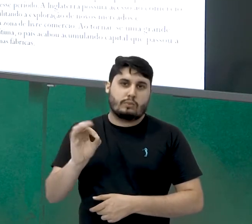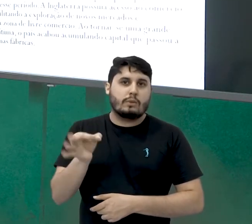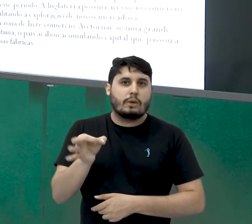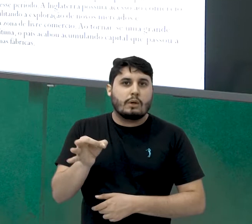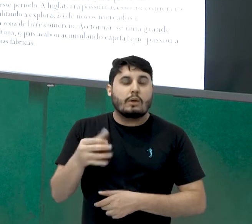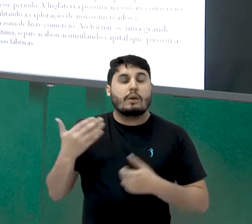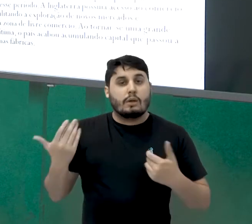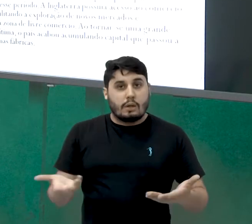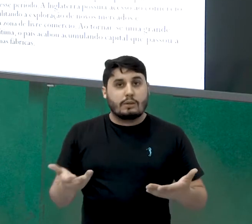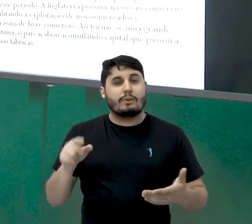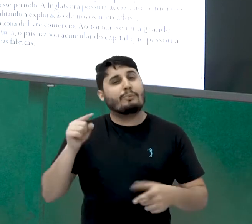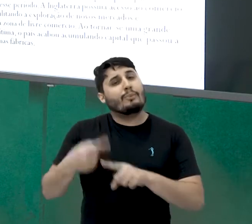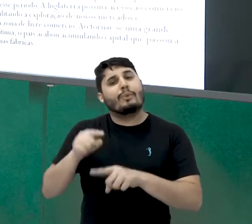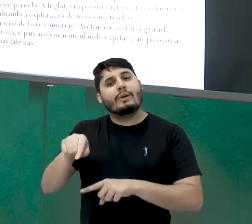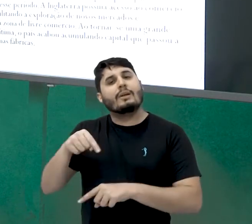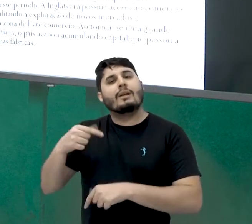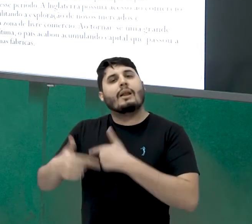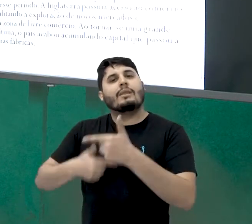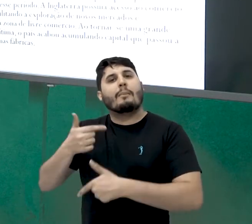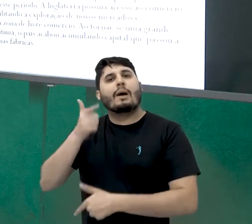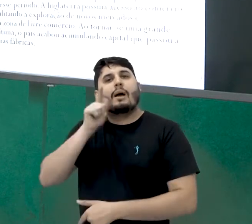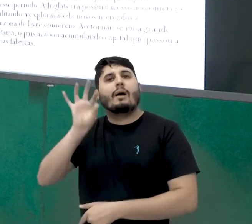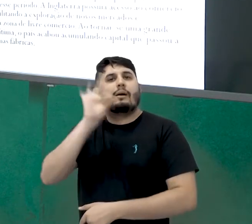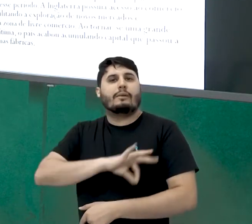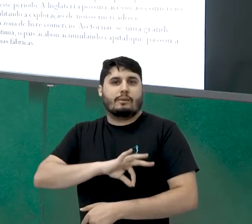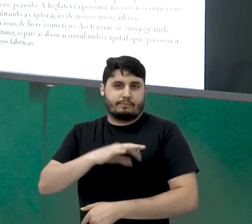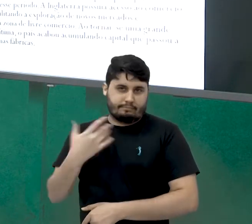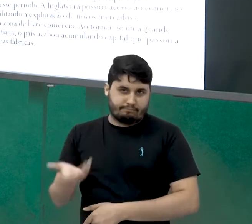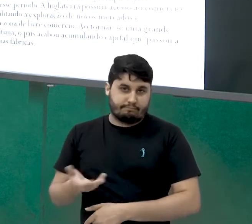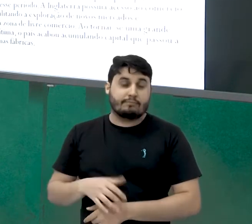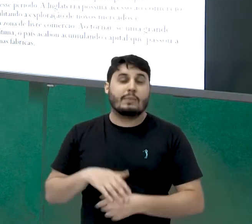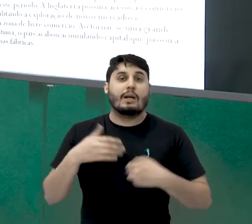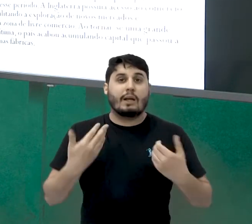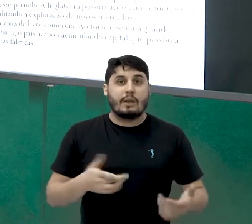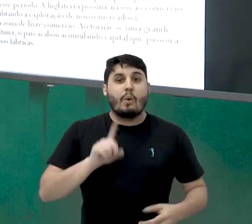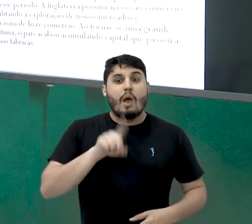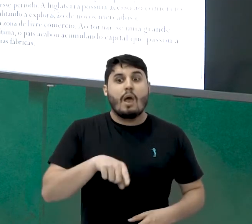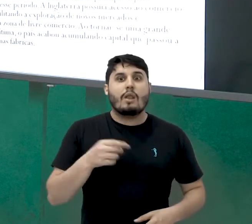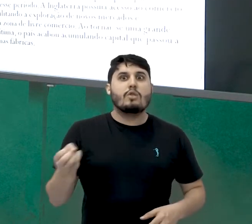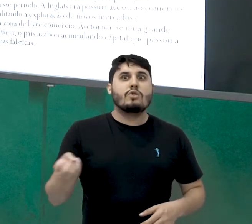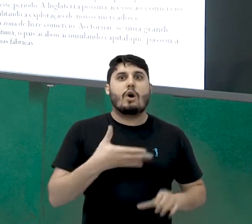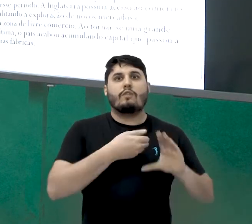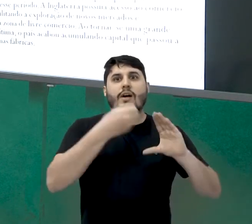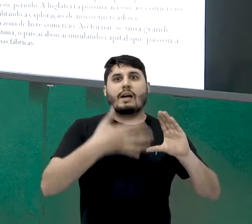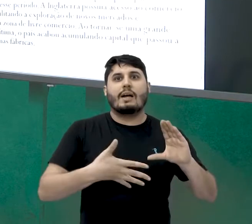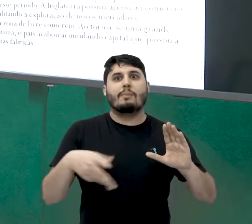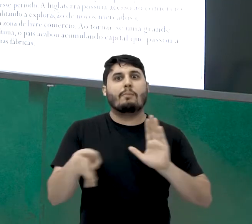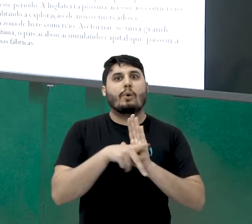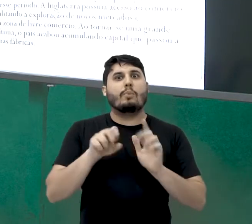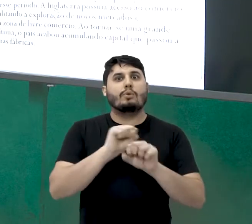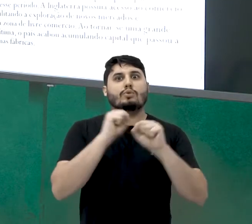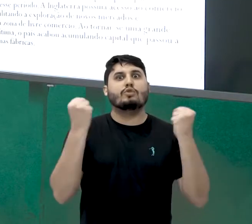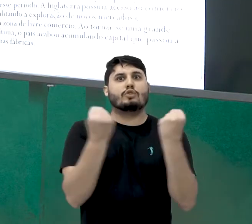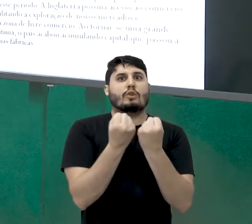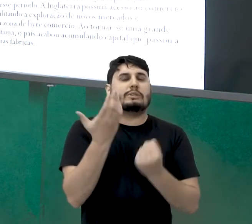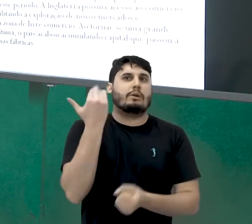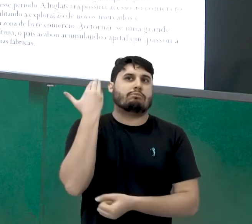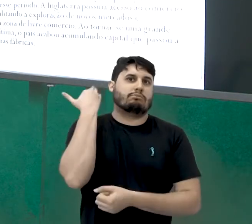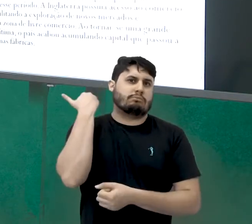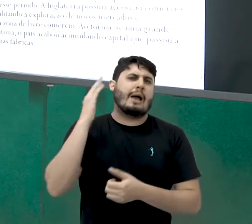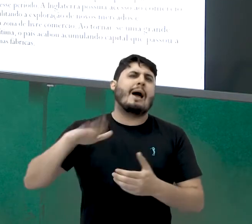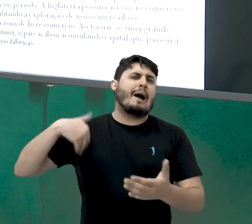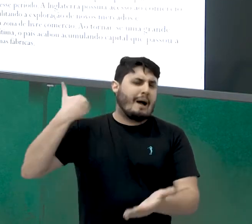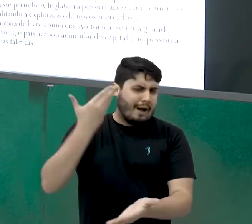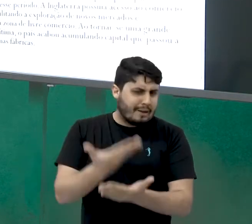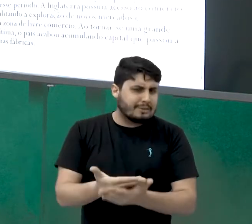Ou o seu trabalho assalariado. Então, nós tivemos aí uma nova característica social da época, e que até